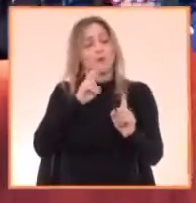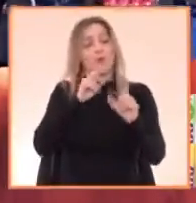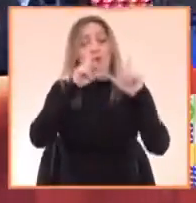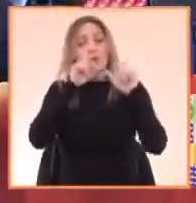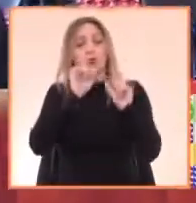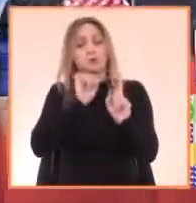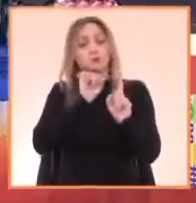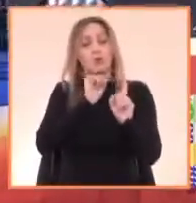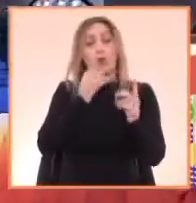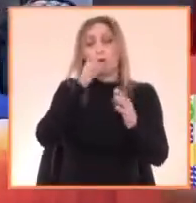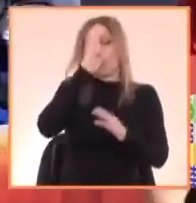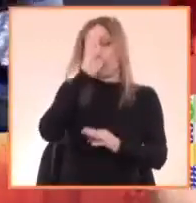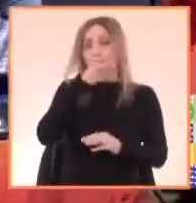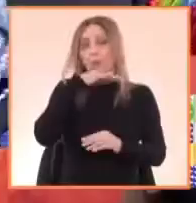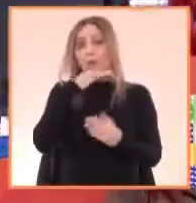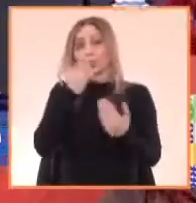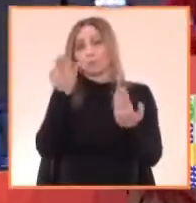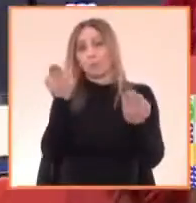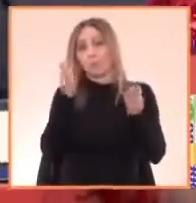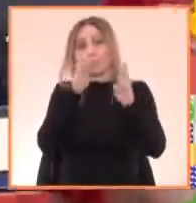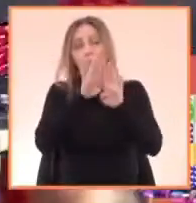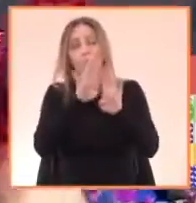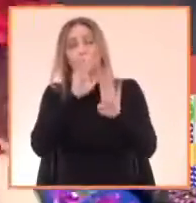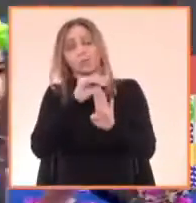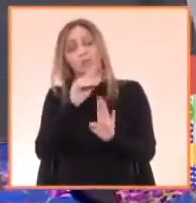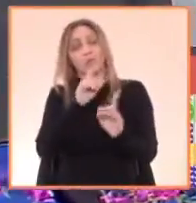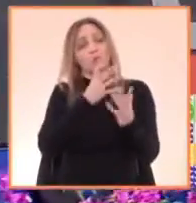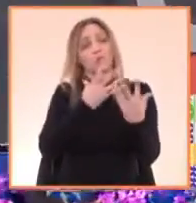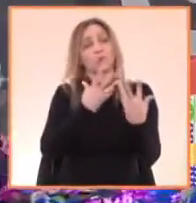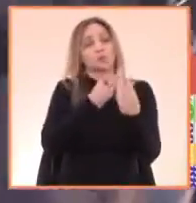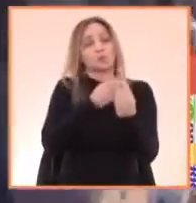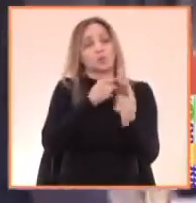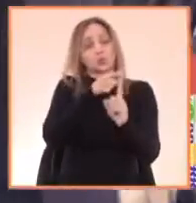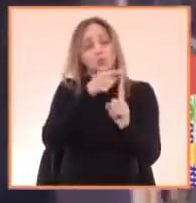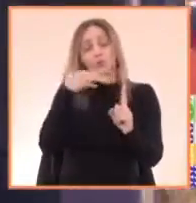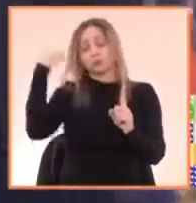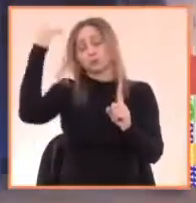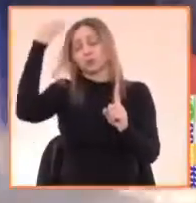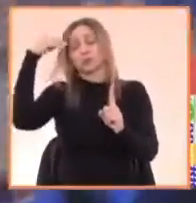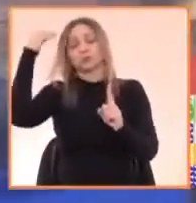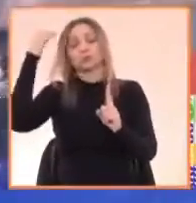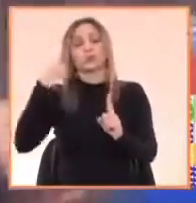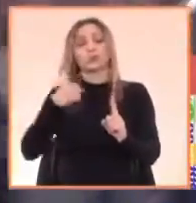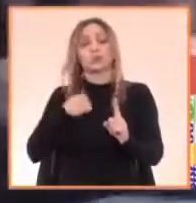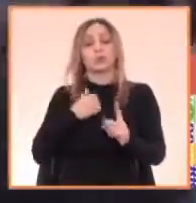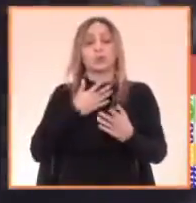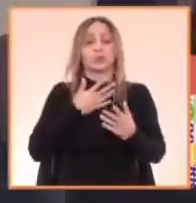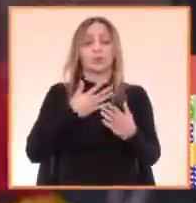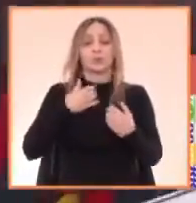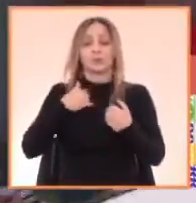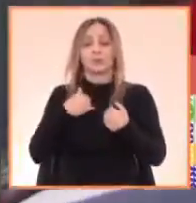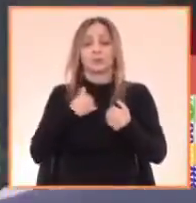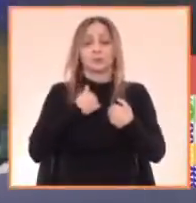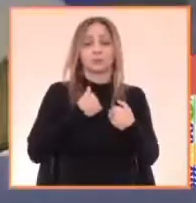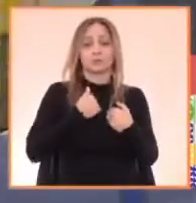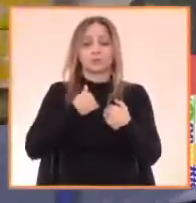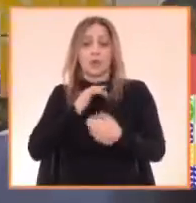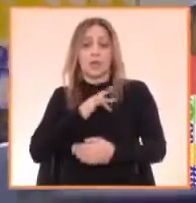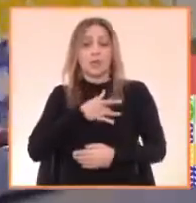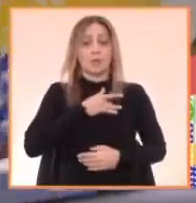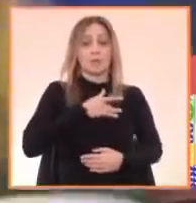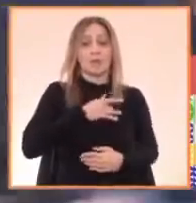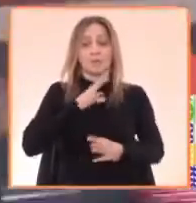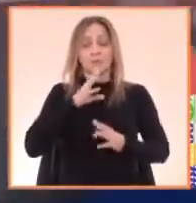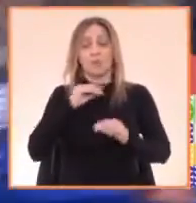fecho a porta do meu quarto e sonho contigo. Nos beijamos, nos amamos e